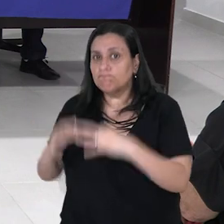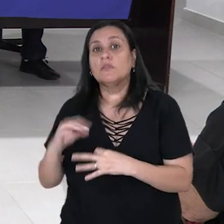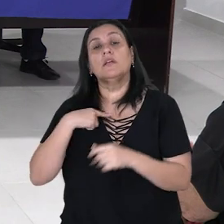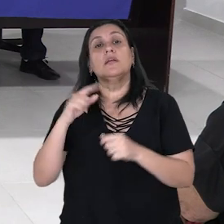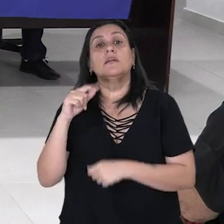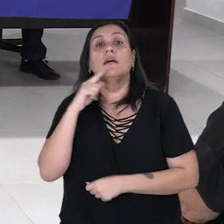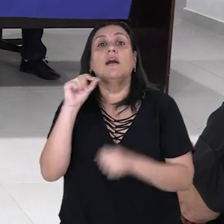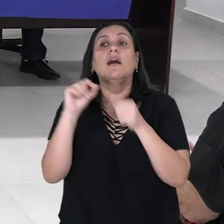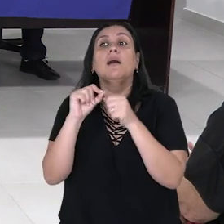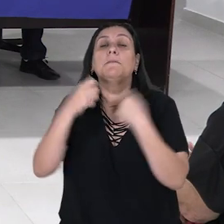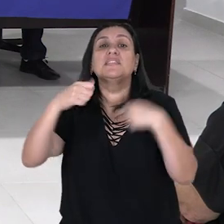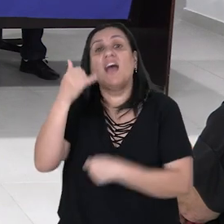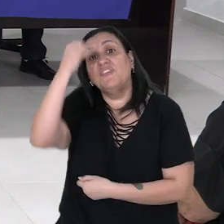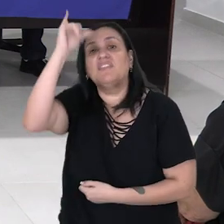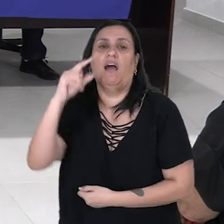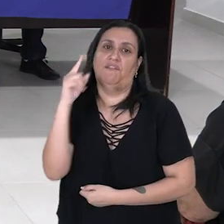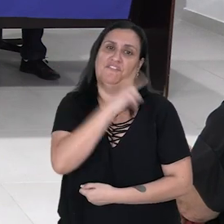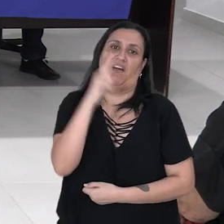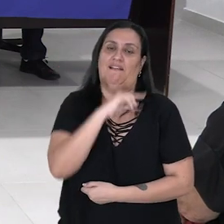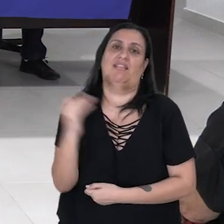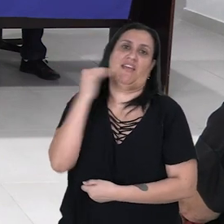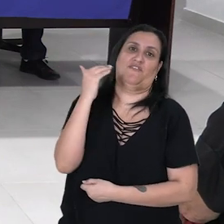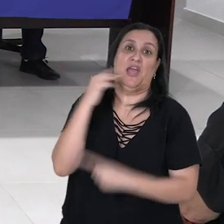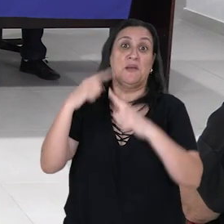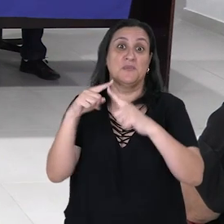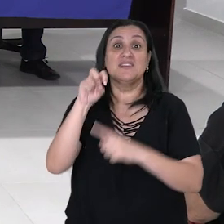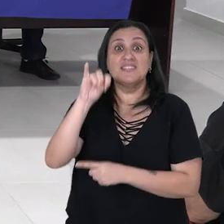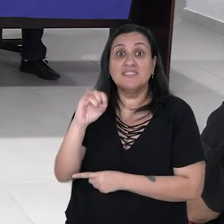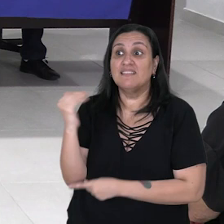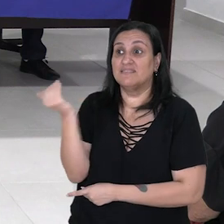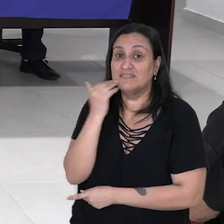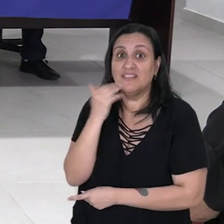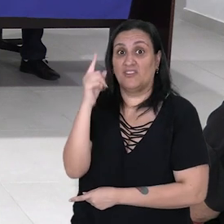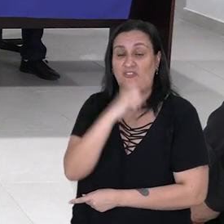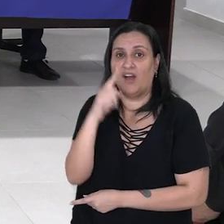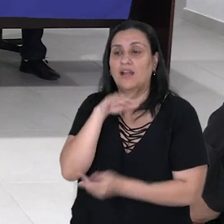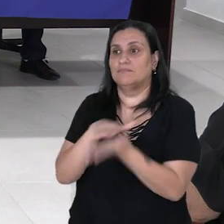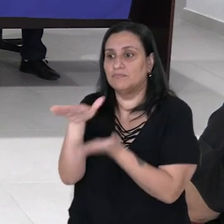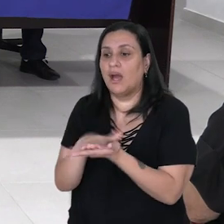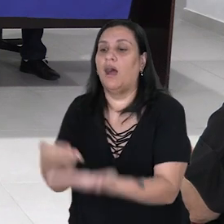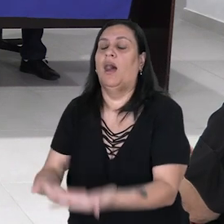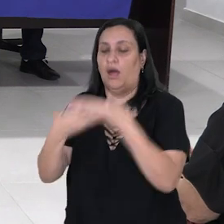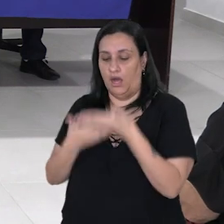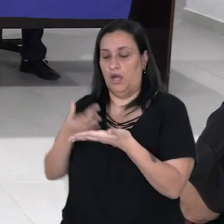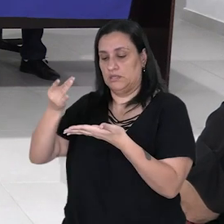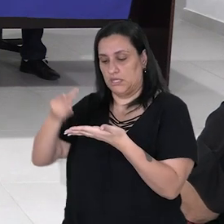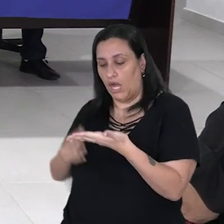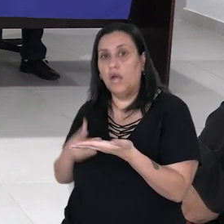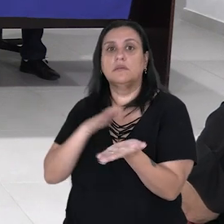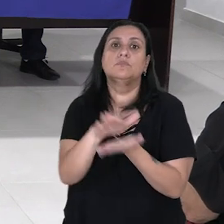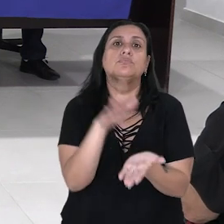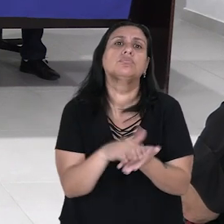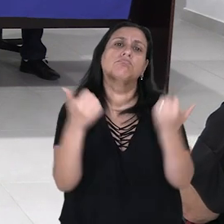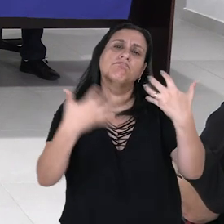tenha menos erros possível, porque esse material depois ele é reimpresso para a gente conferir. Enfim,